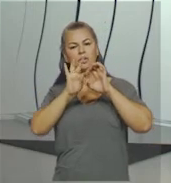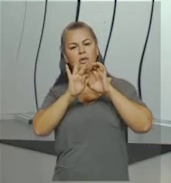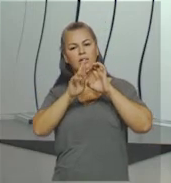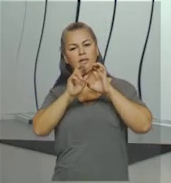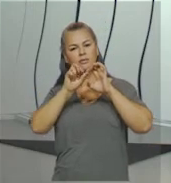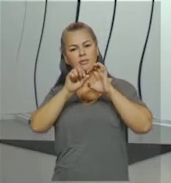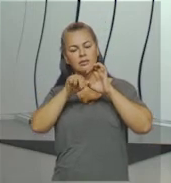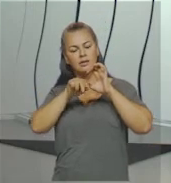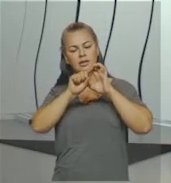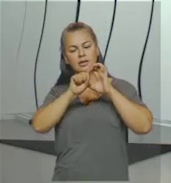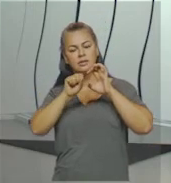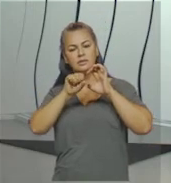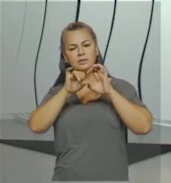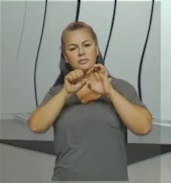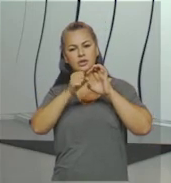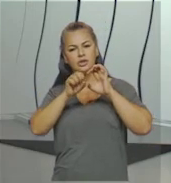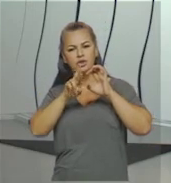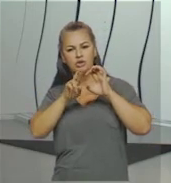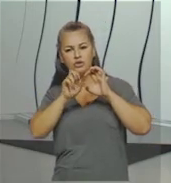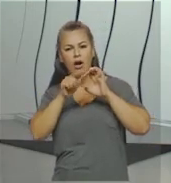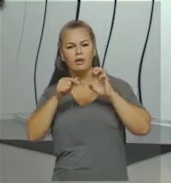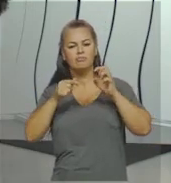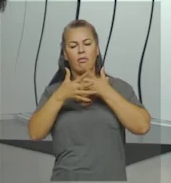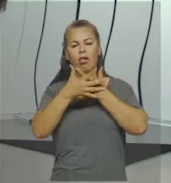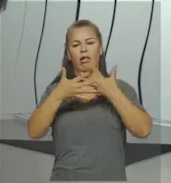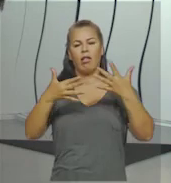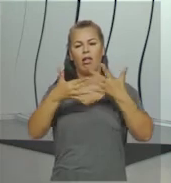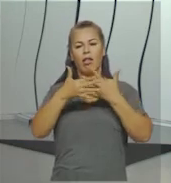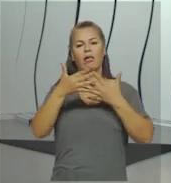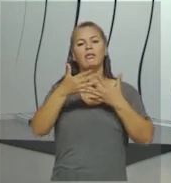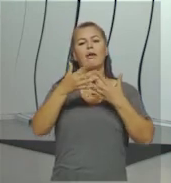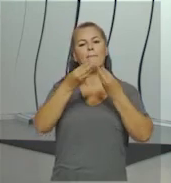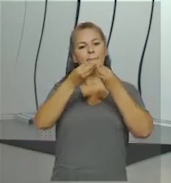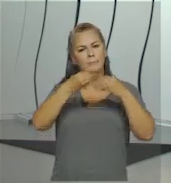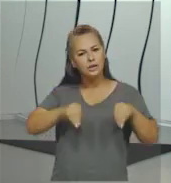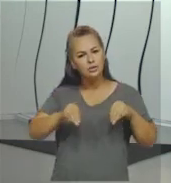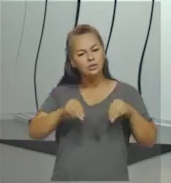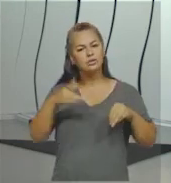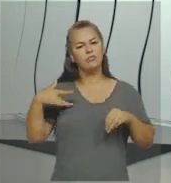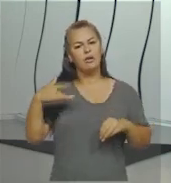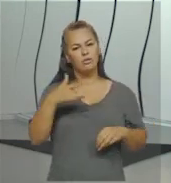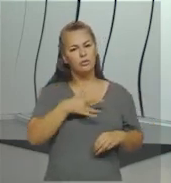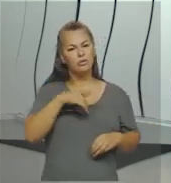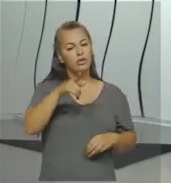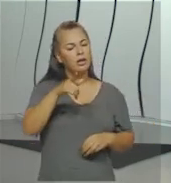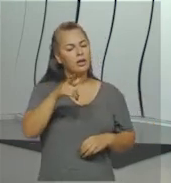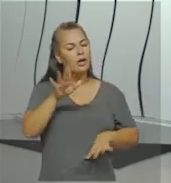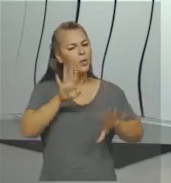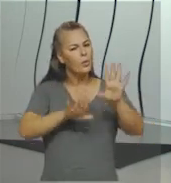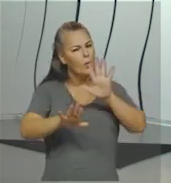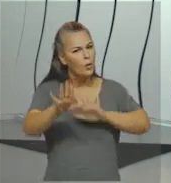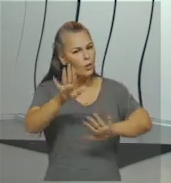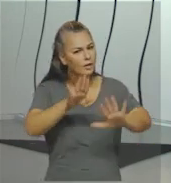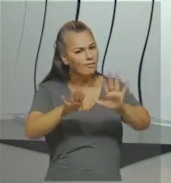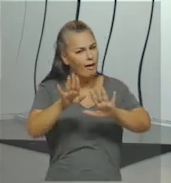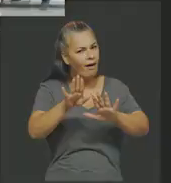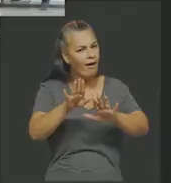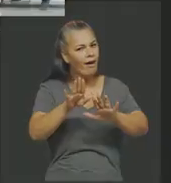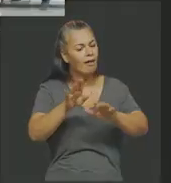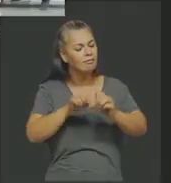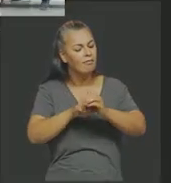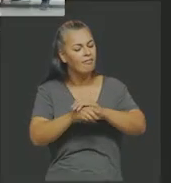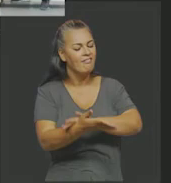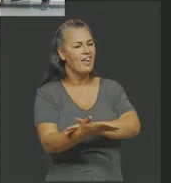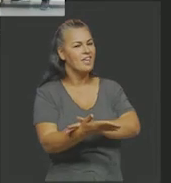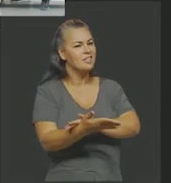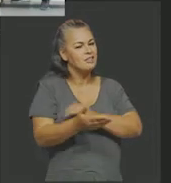perdem o controle, fica incontrolável, tá certo? E para finalizar, cuidado com vício com celulares,